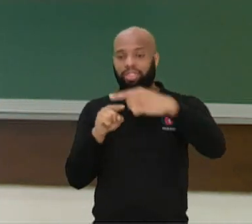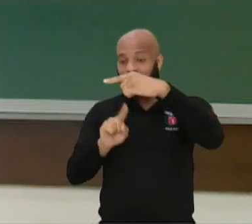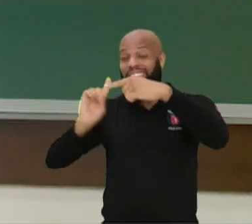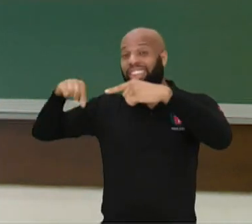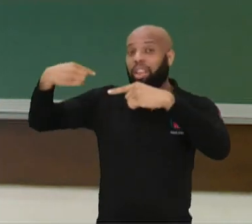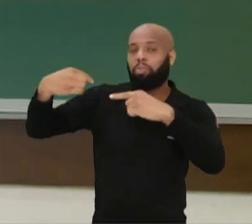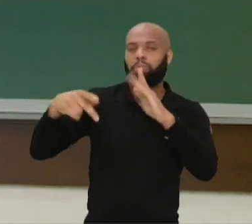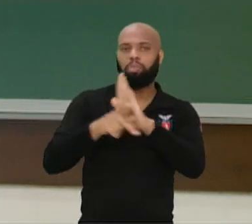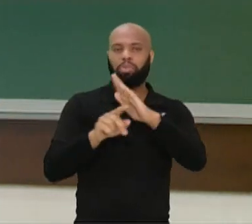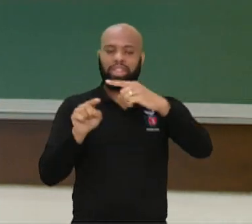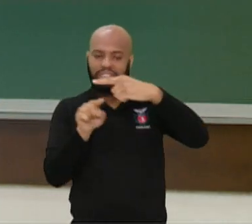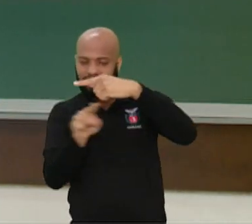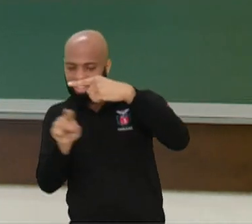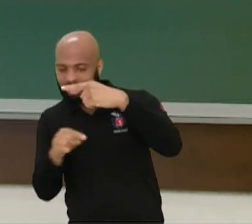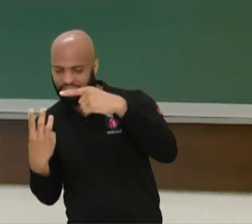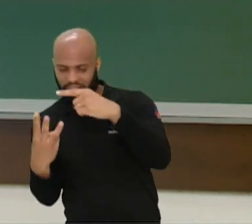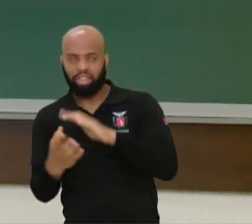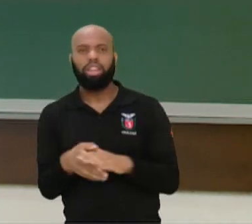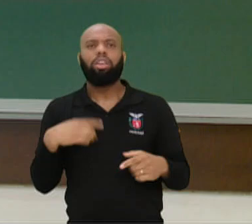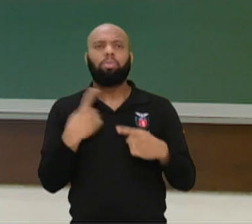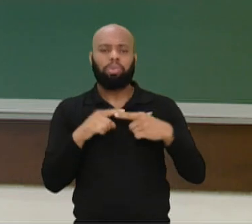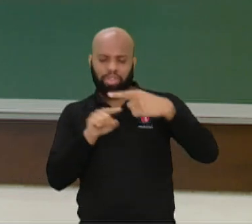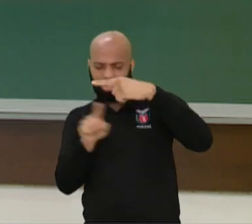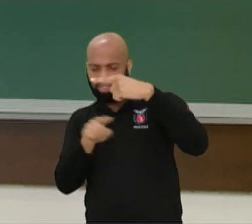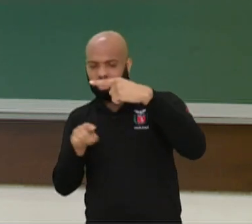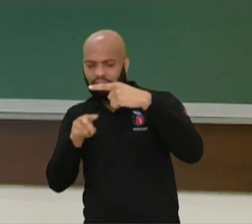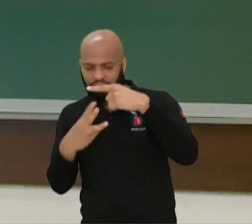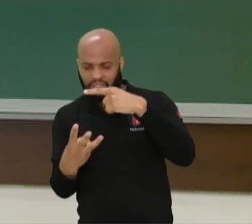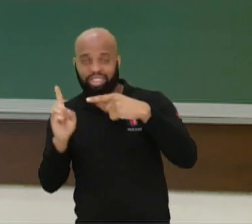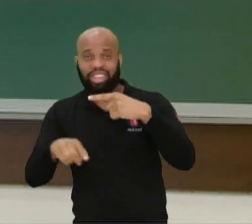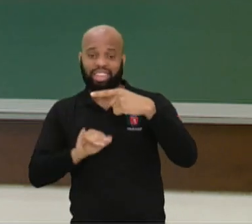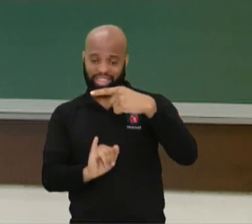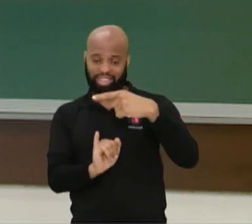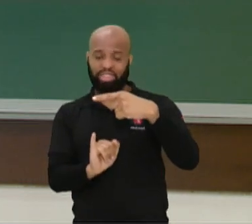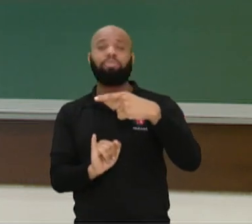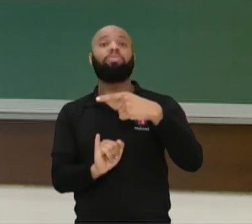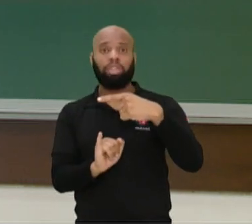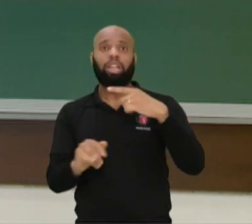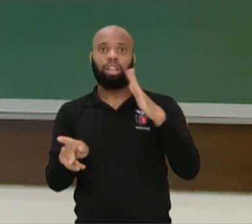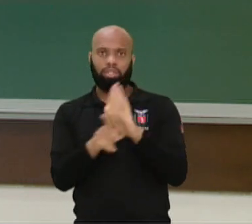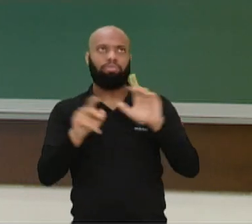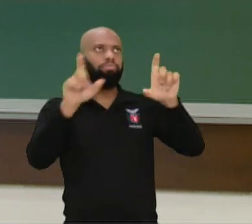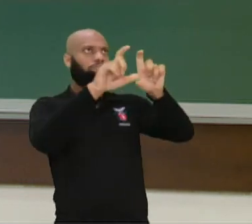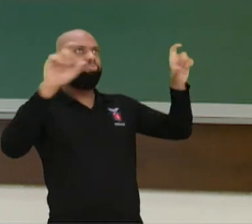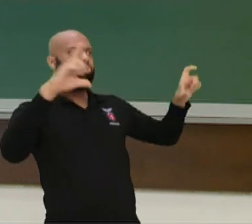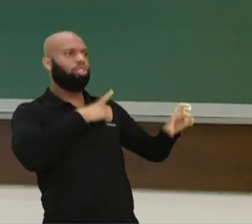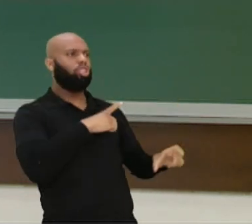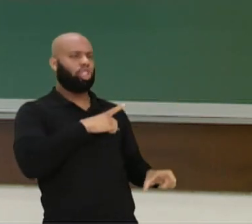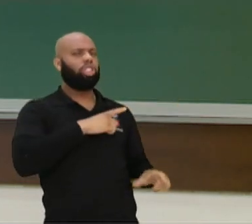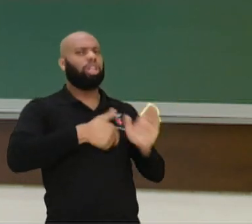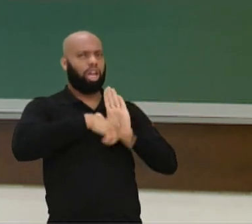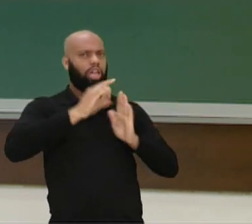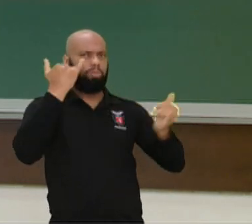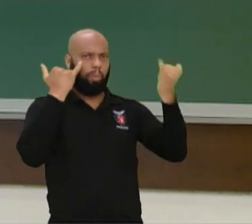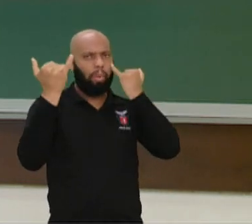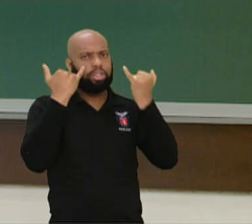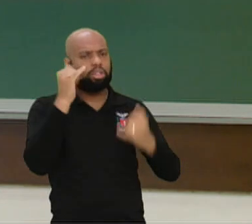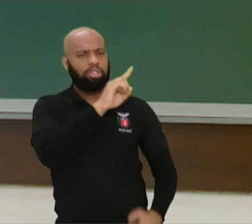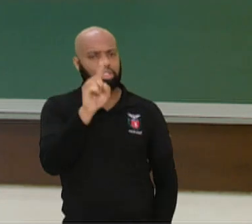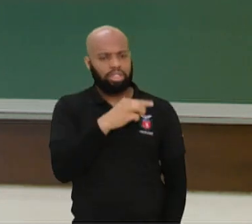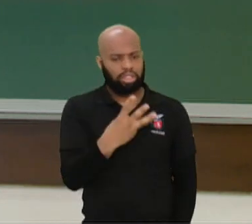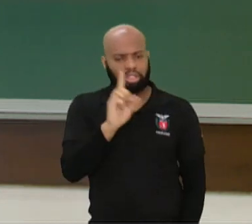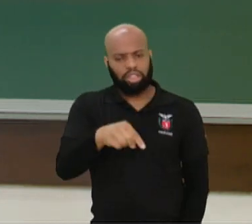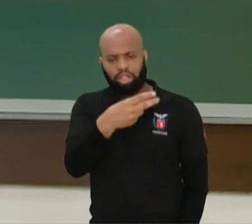Pelo Z3. O Z3 é i. Esse i eu tirei lá do enunciado, tá, gente? Todas